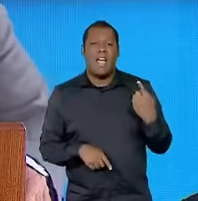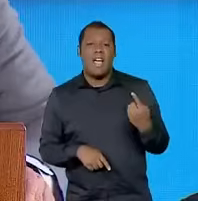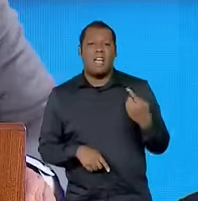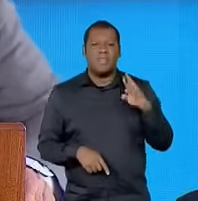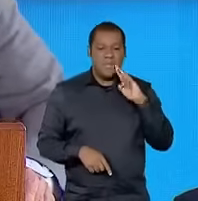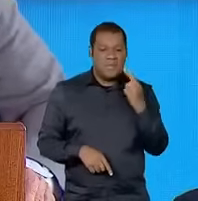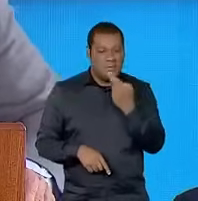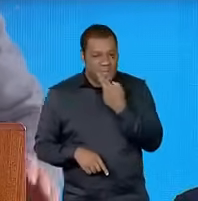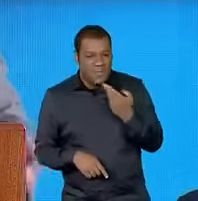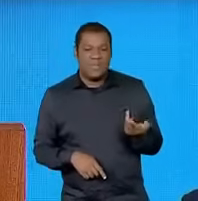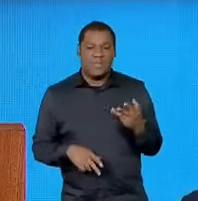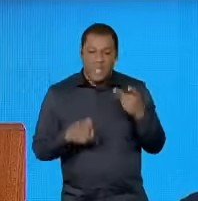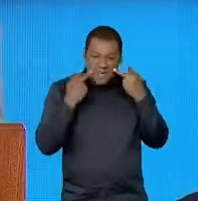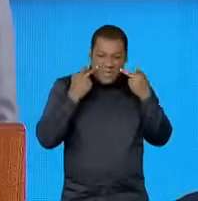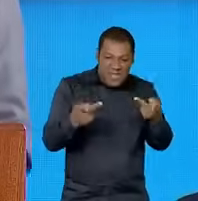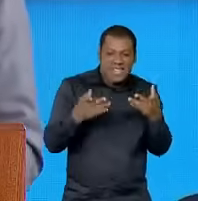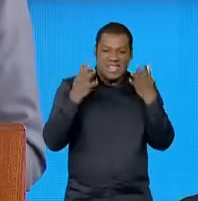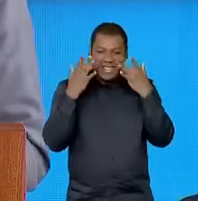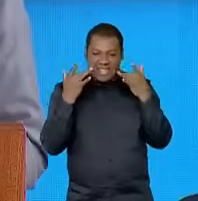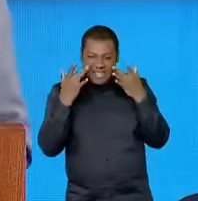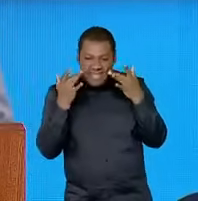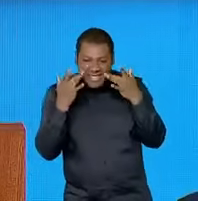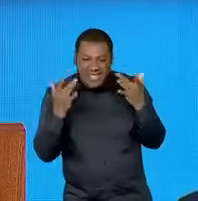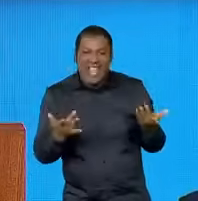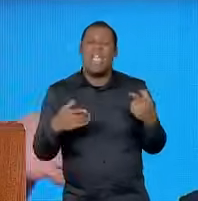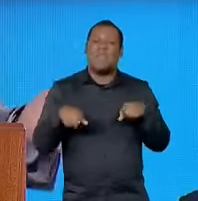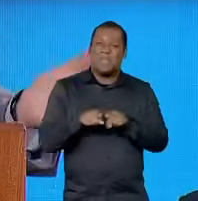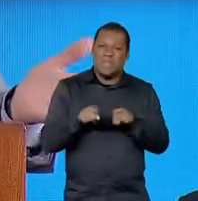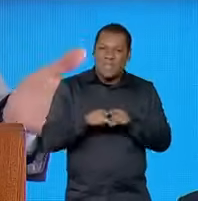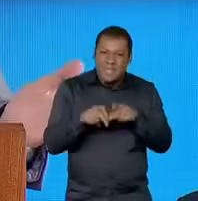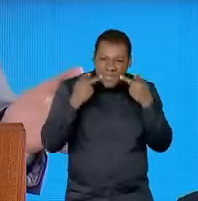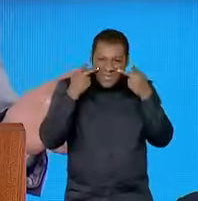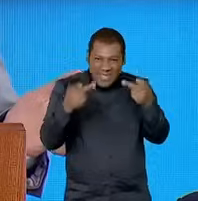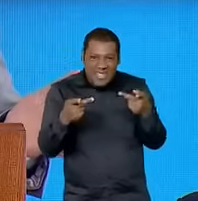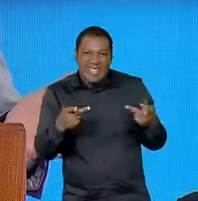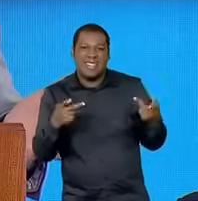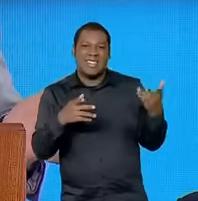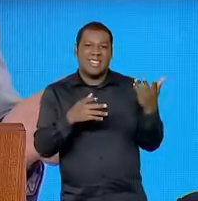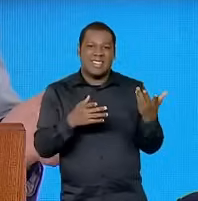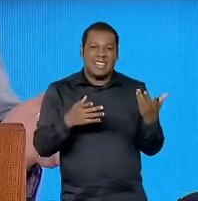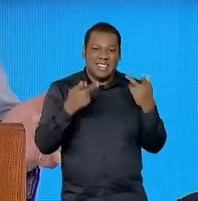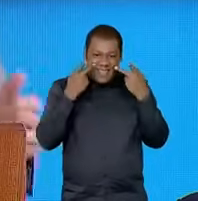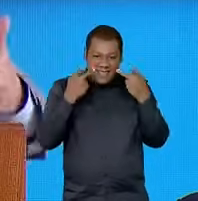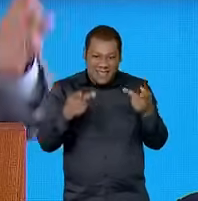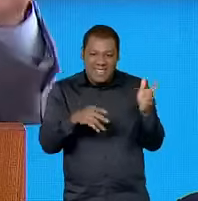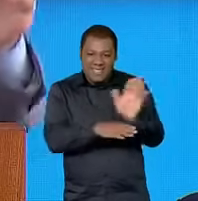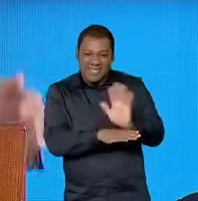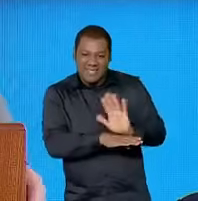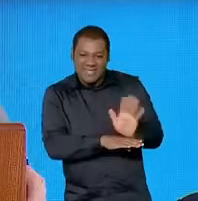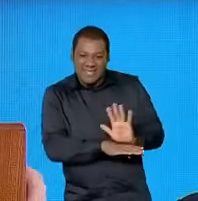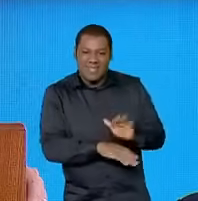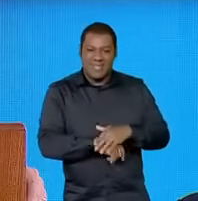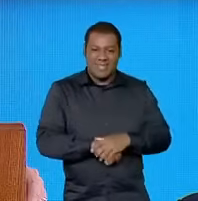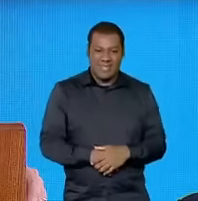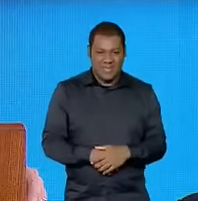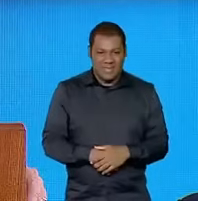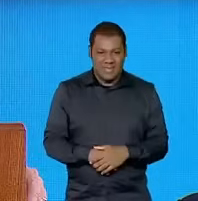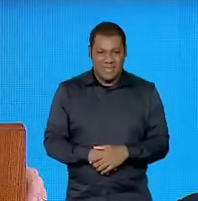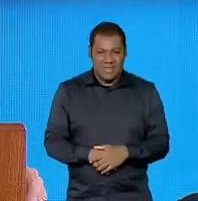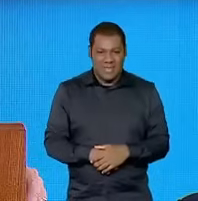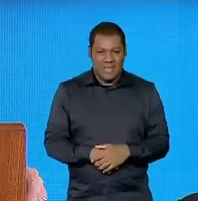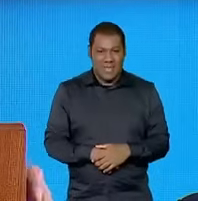o melhor cinema, o melhor teatro. Eles acham que nós queremos ficar no bar tomando cachaça? Isso só quando o Corinthians